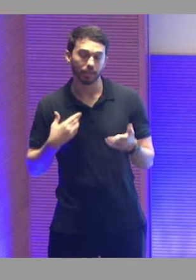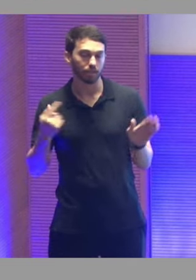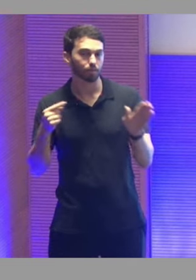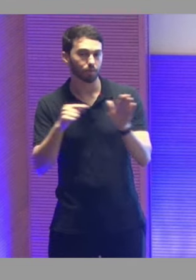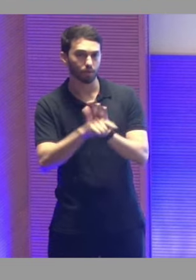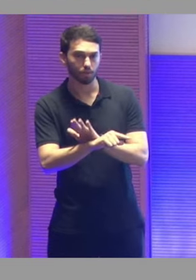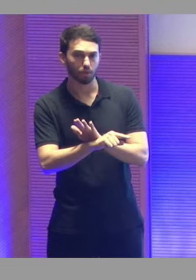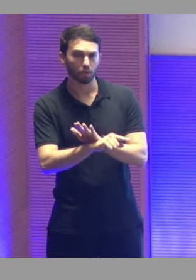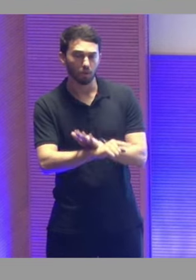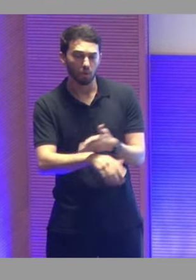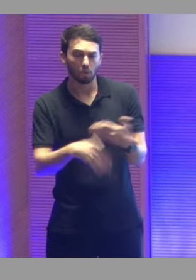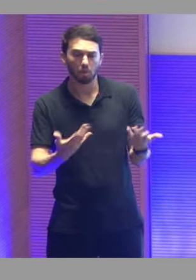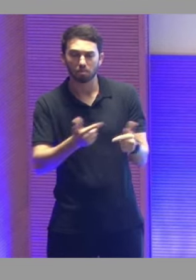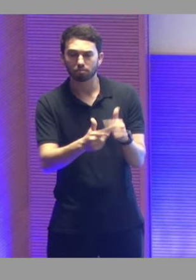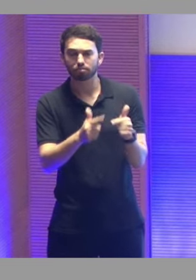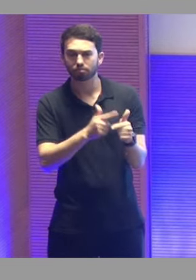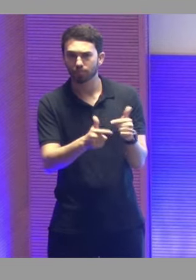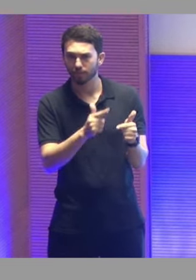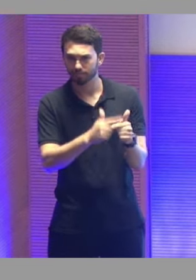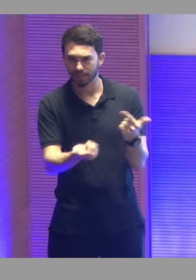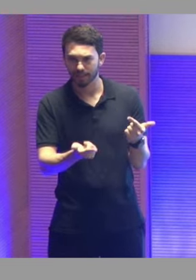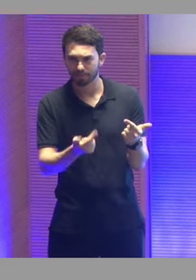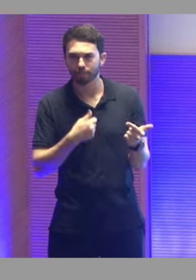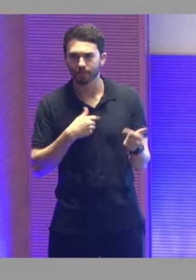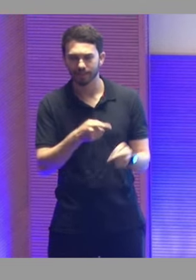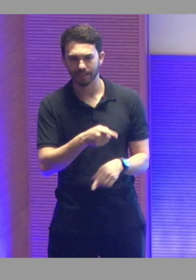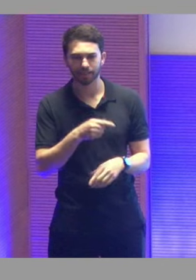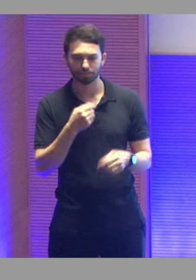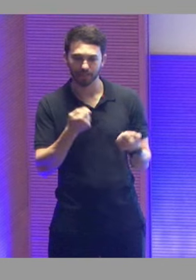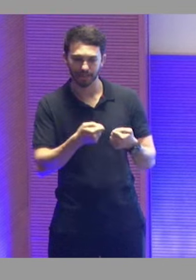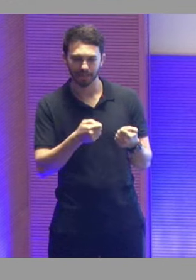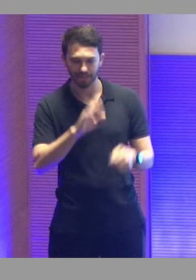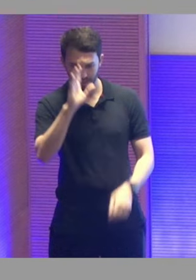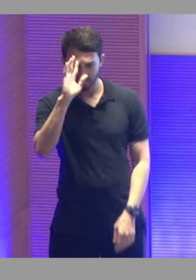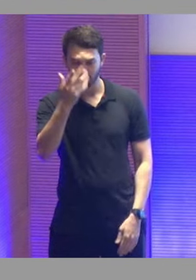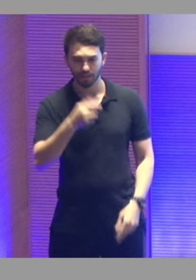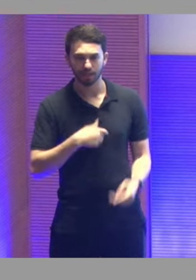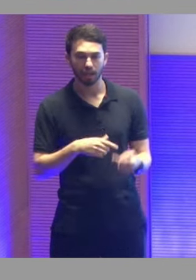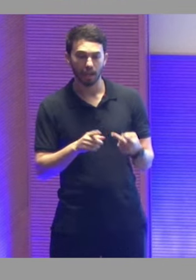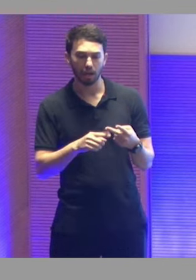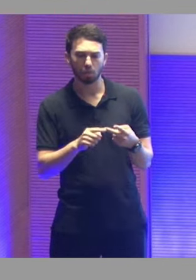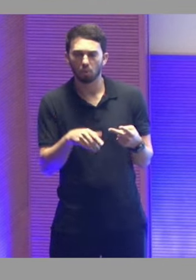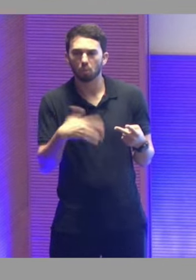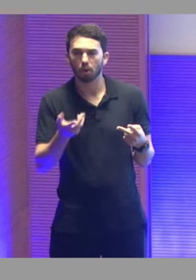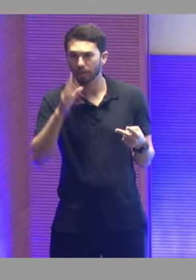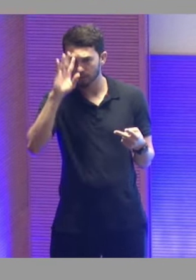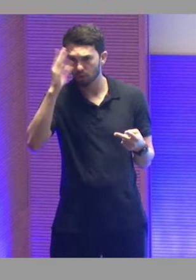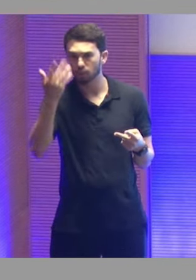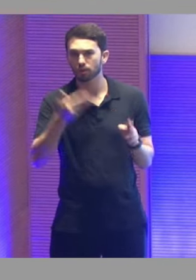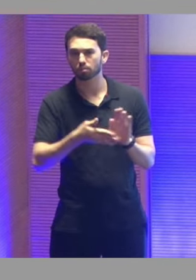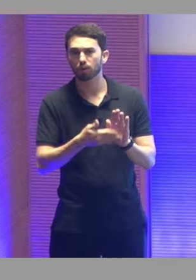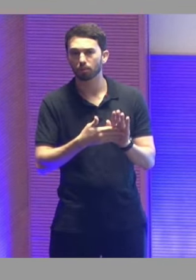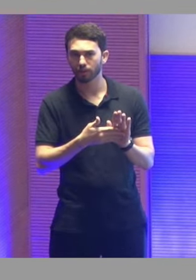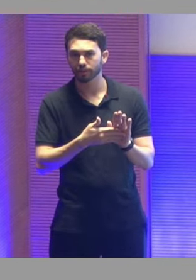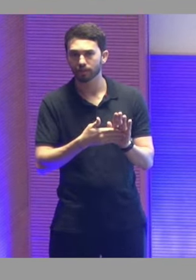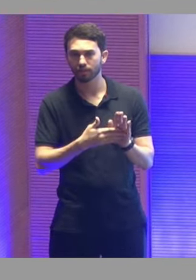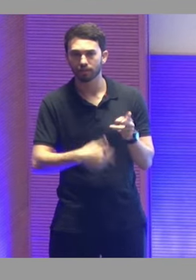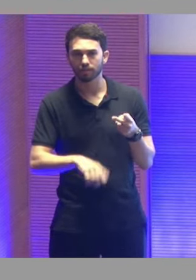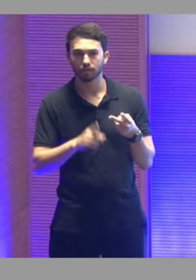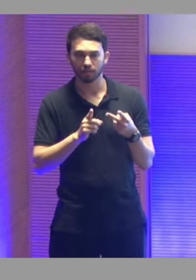a gente perguntou qual que é o problema que busca ser essado Qual que é a solução proposta para este